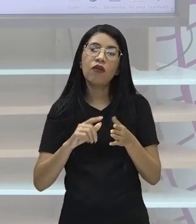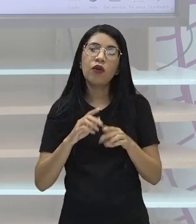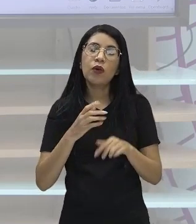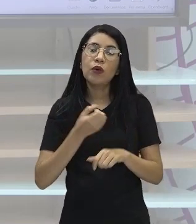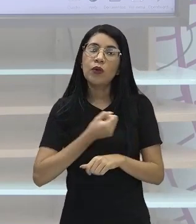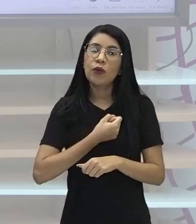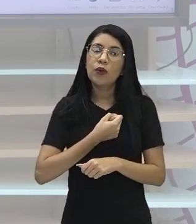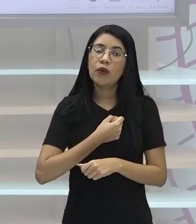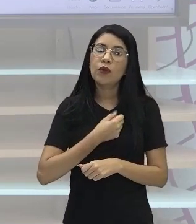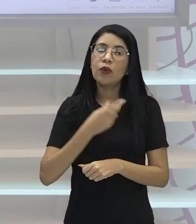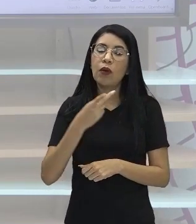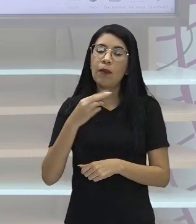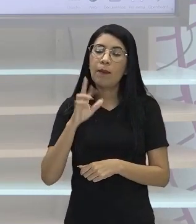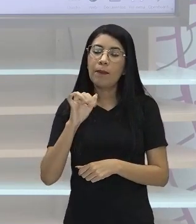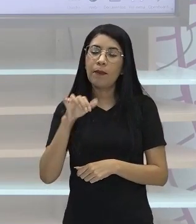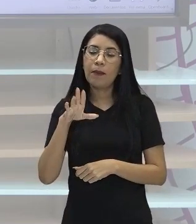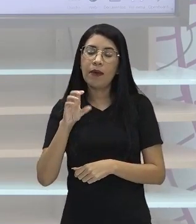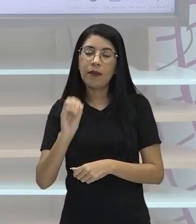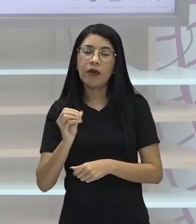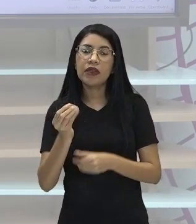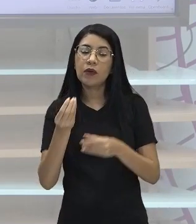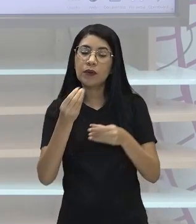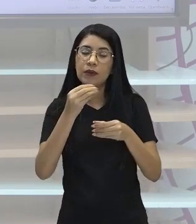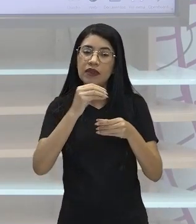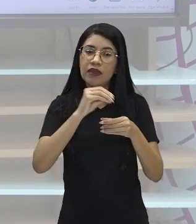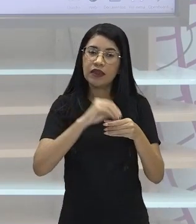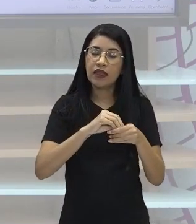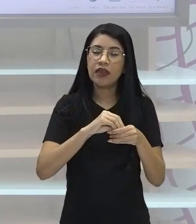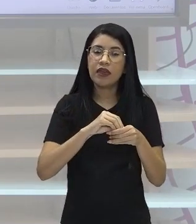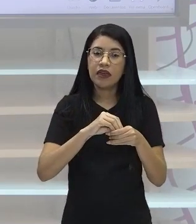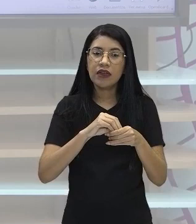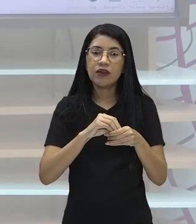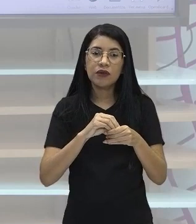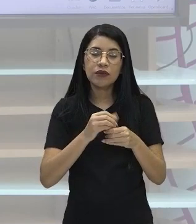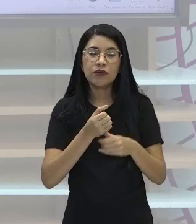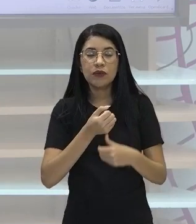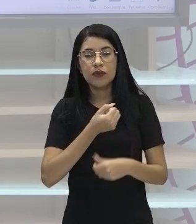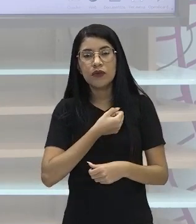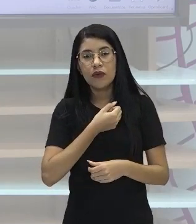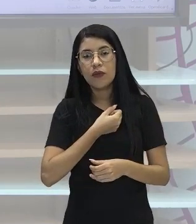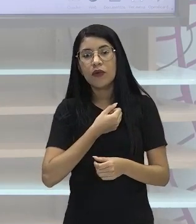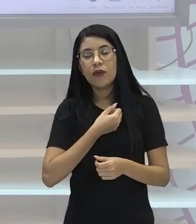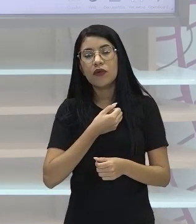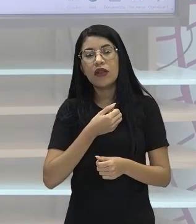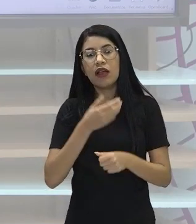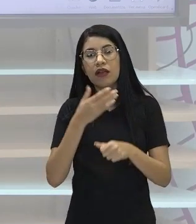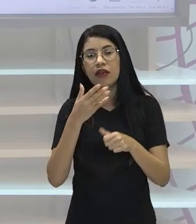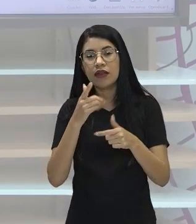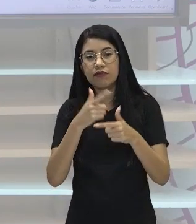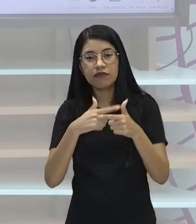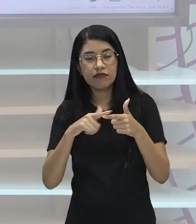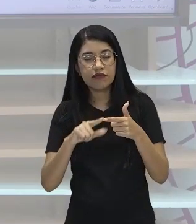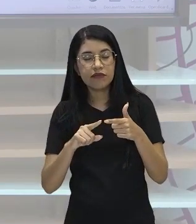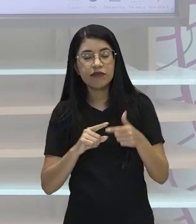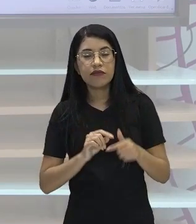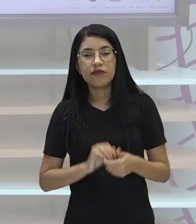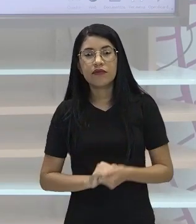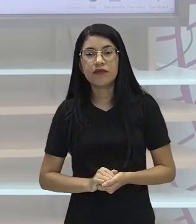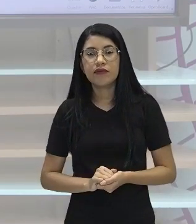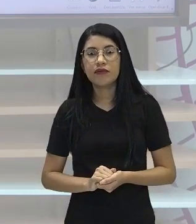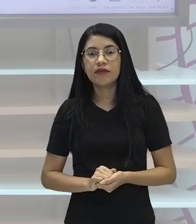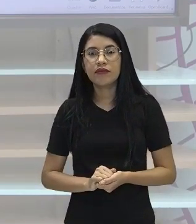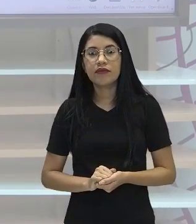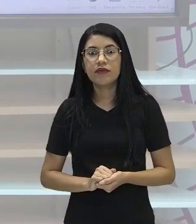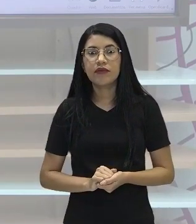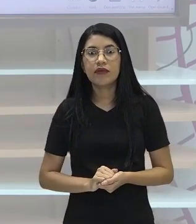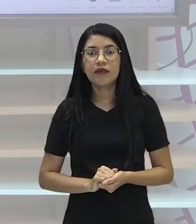que compõem, que dão a composição desse número que você está trabalhando, buscar esses números. Ou seja, você